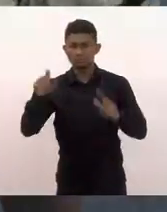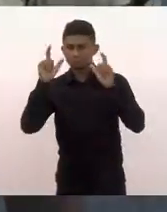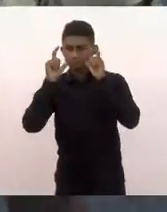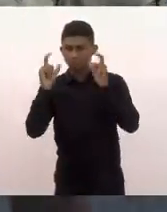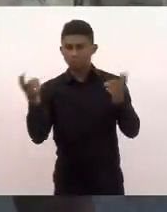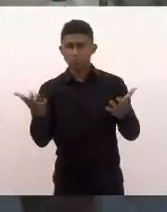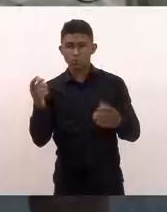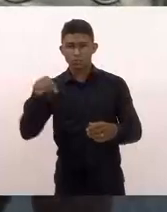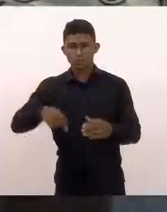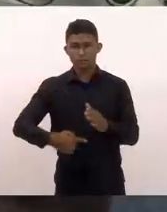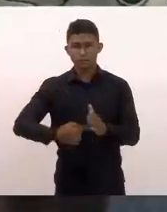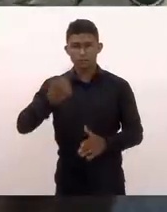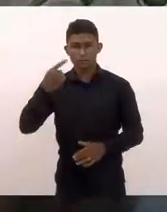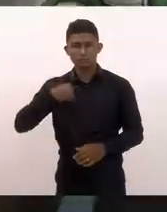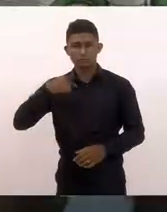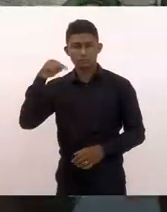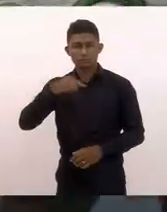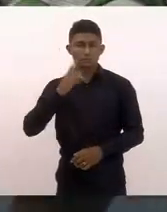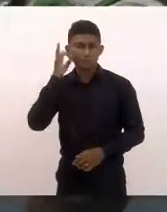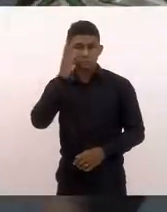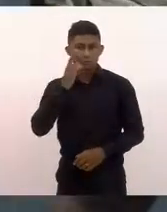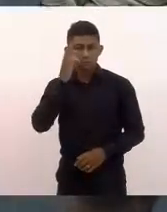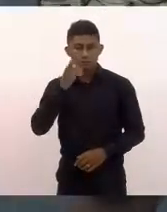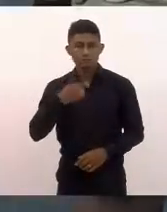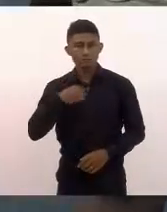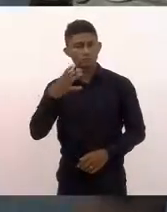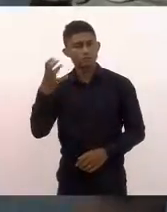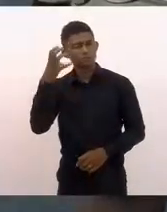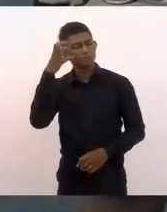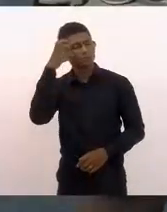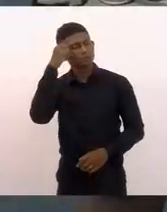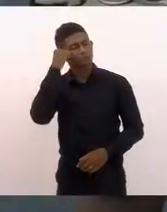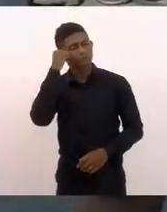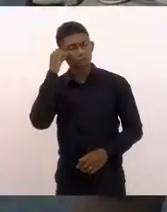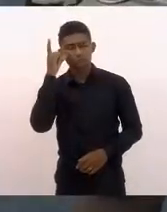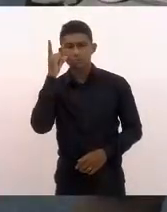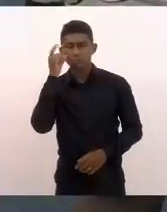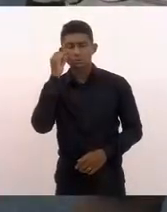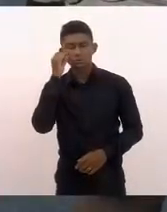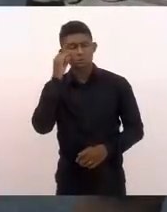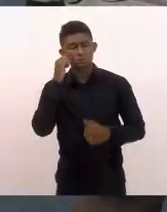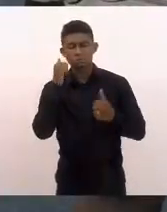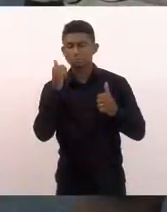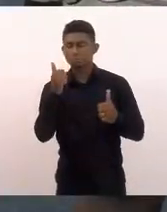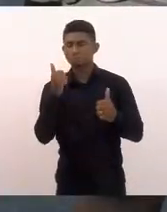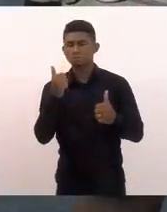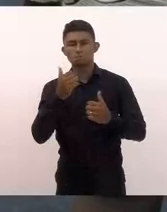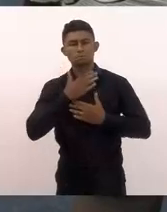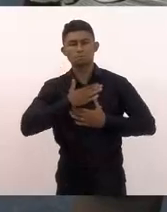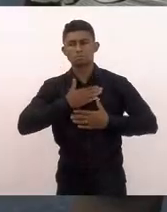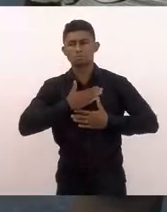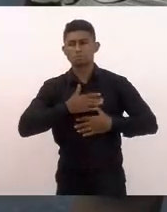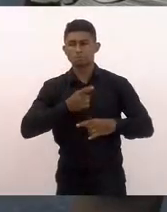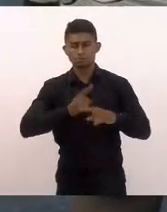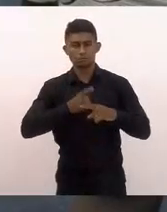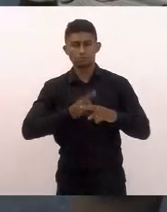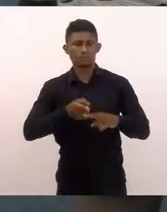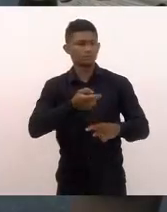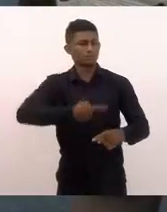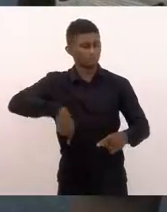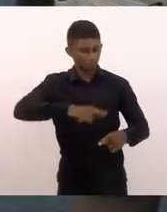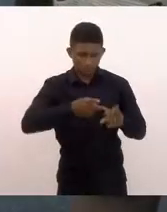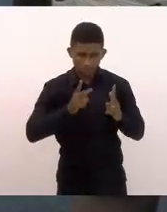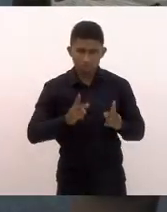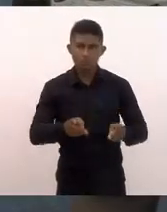como deputado estadual, eu vou dormir um sono muito tranquilo, muito justo, que nós continuaremos a fazer um